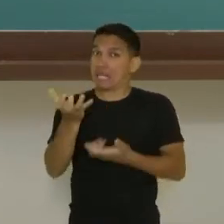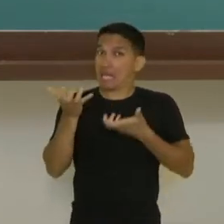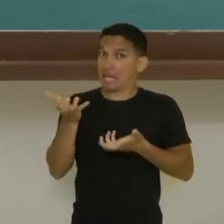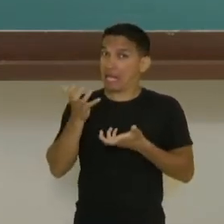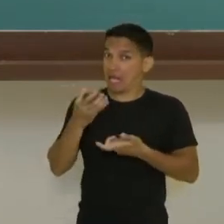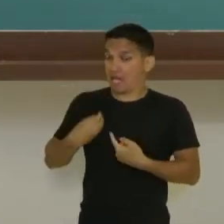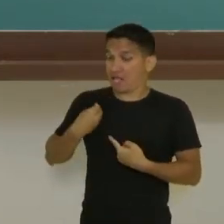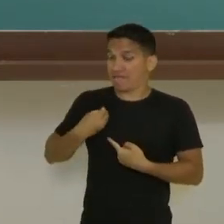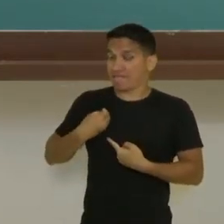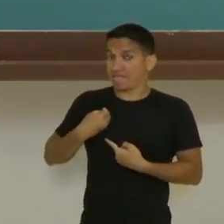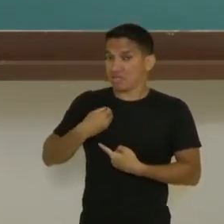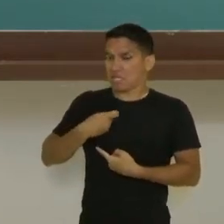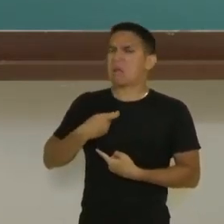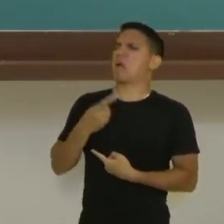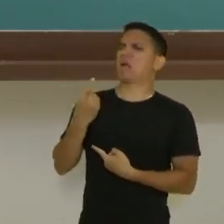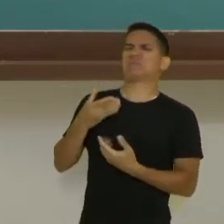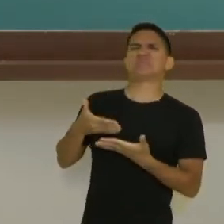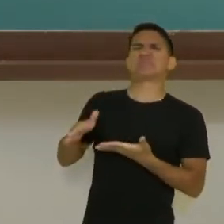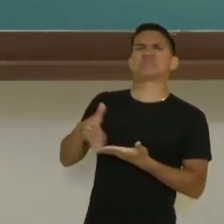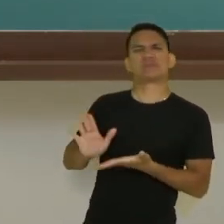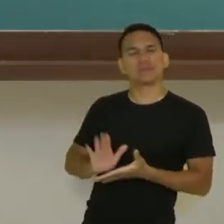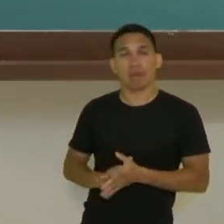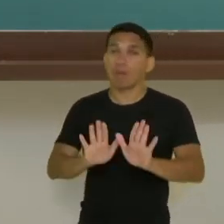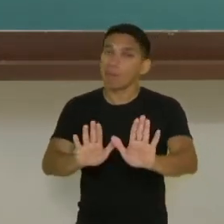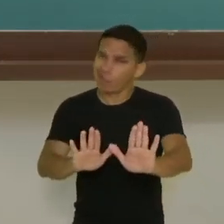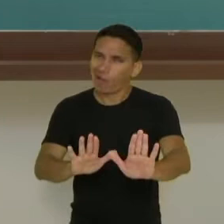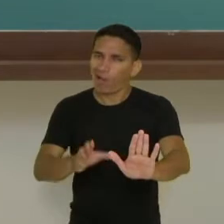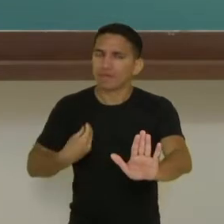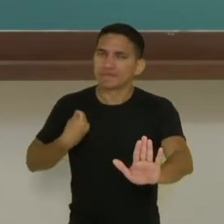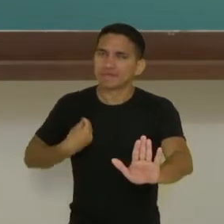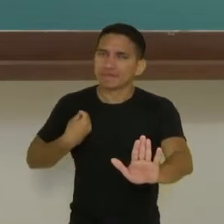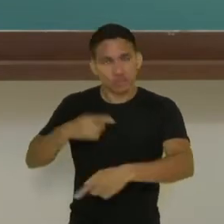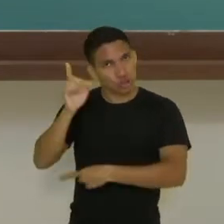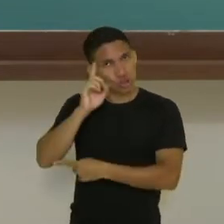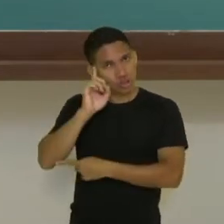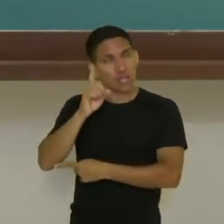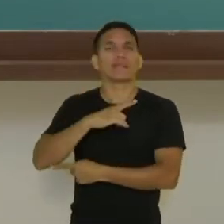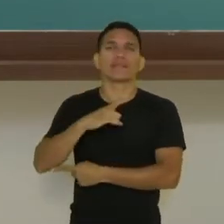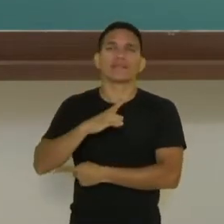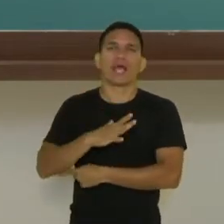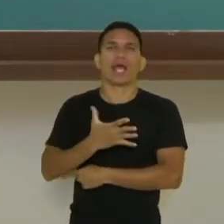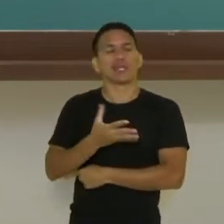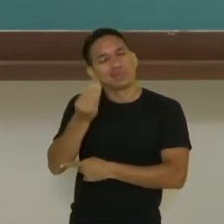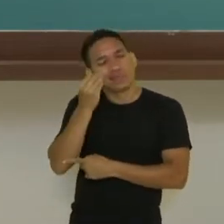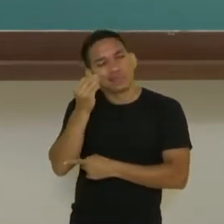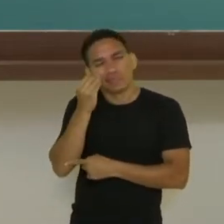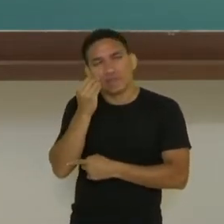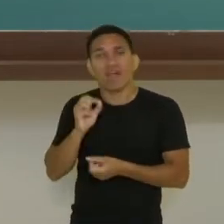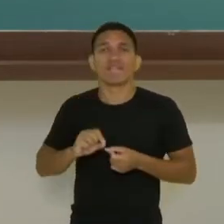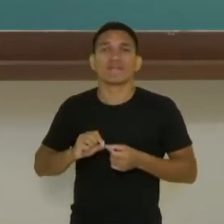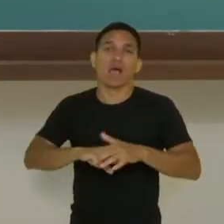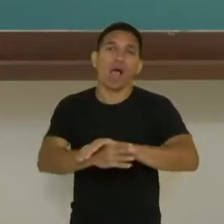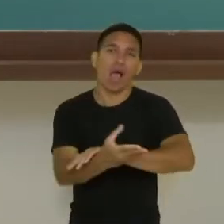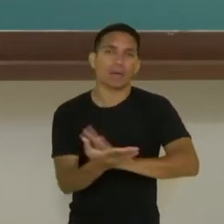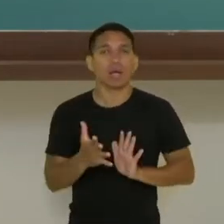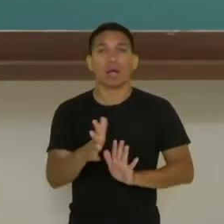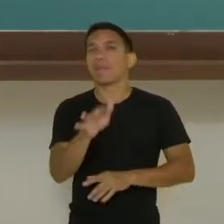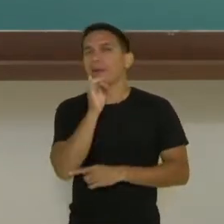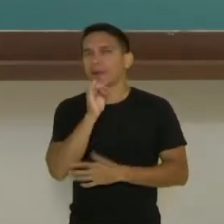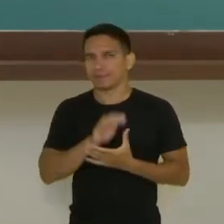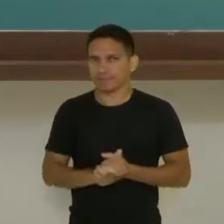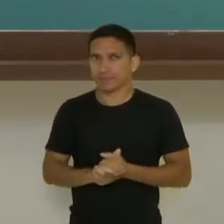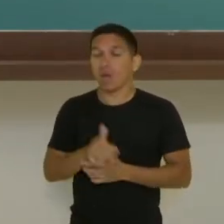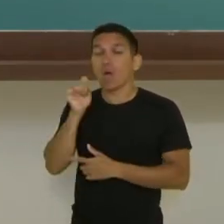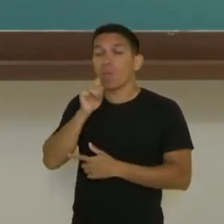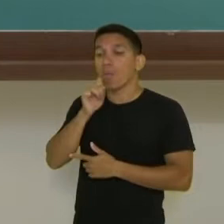No entanto, no dia a dia ainda existem muitas práticas machistas. Quando, por exemplo, uma mulher num local de